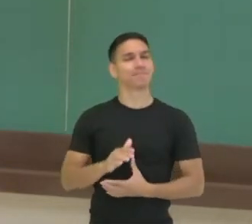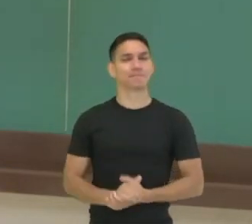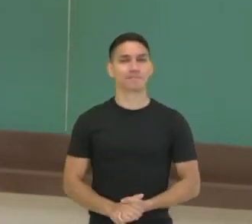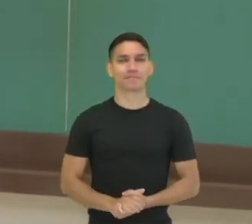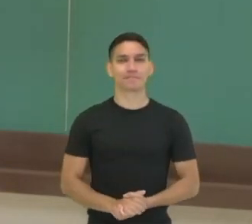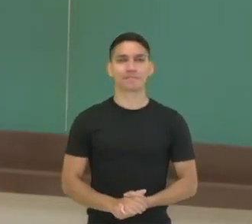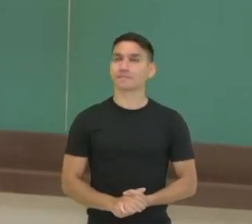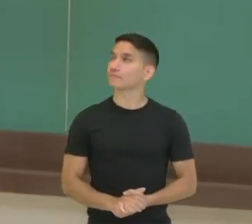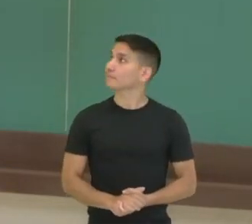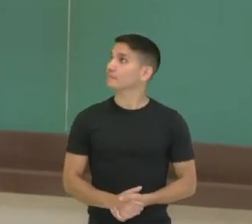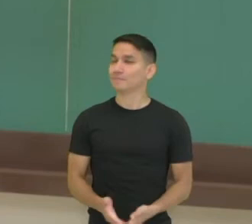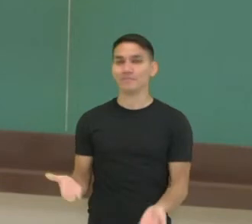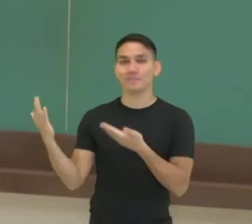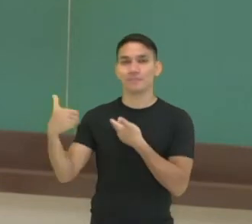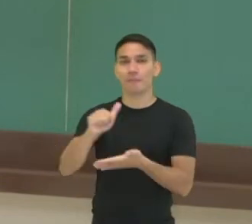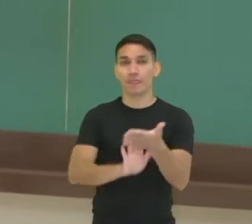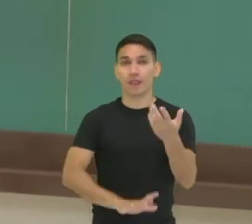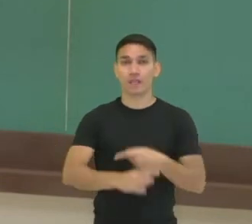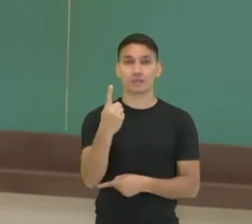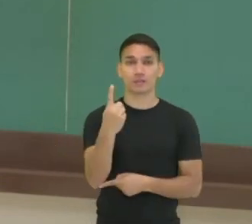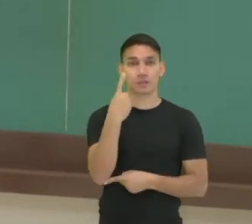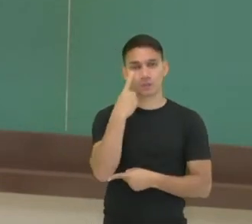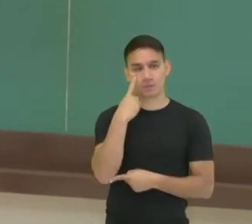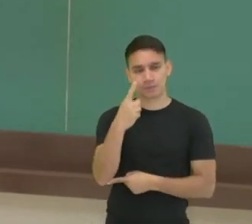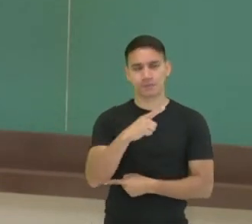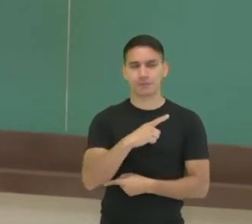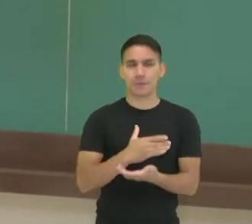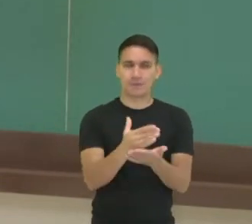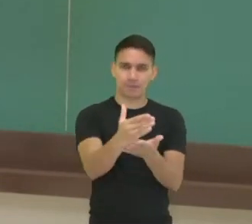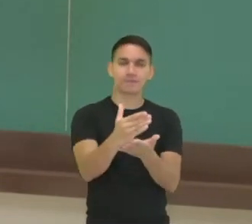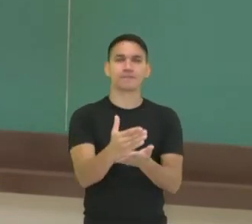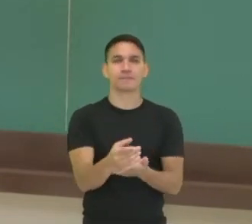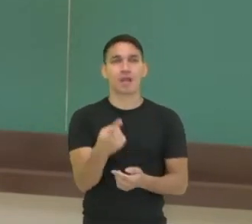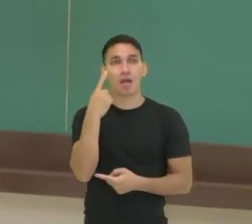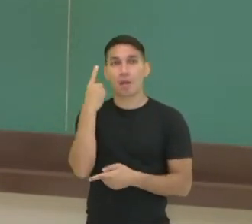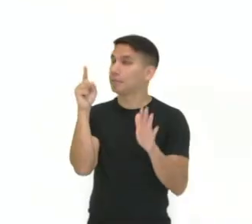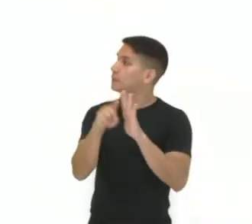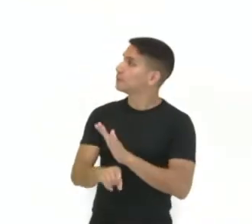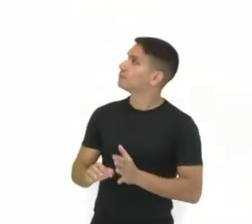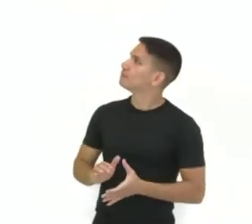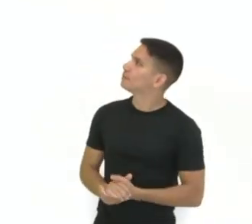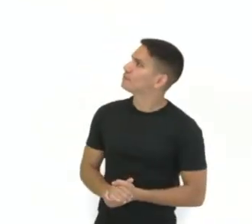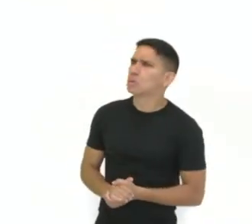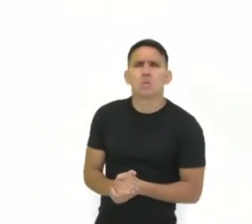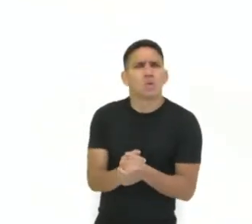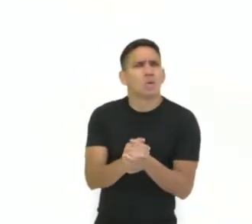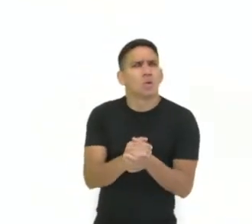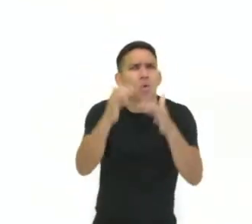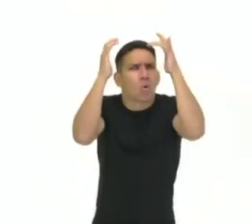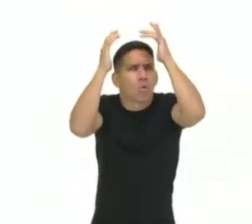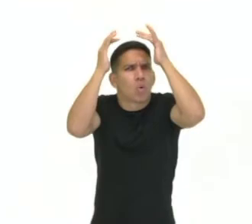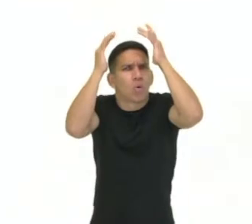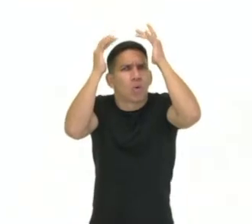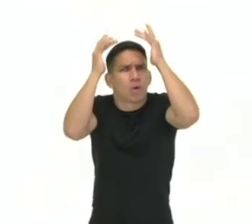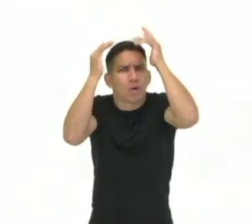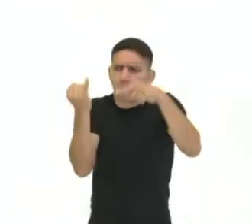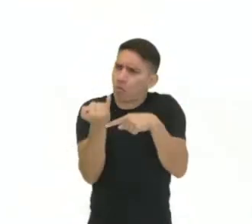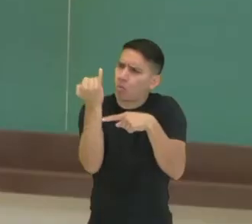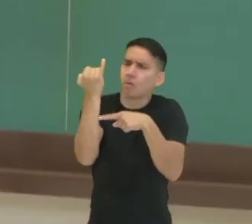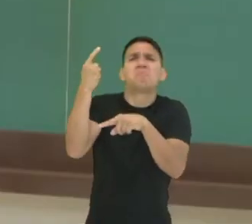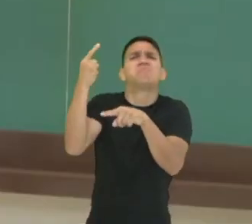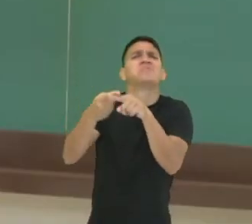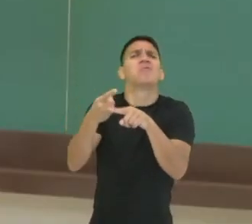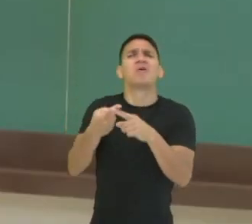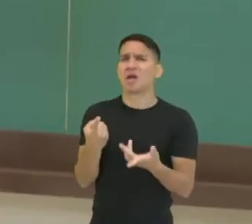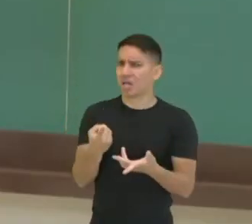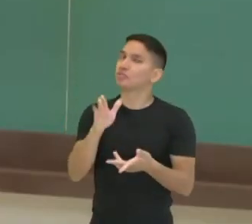aprendizagem. E nós vamos para a nossa primeira atividade. Olha lá a pergunta. Por que o cérebro é importante? Eu